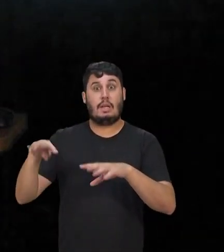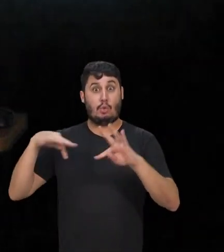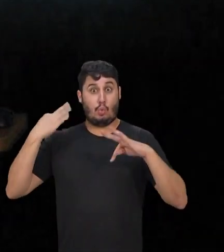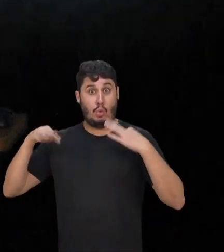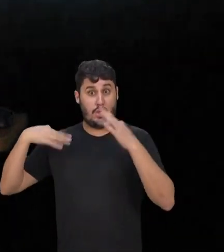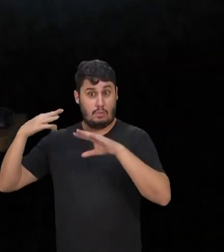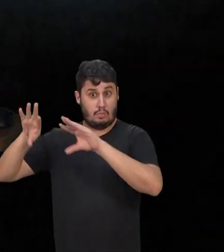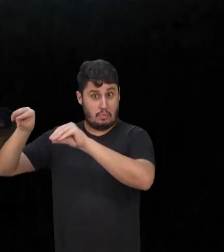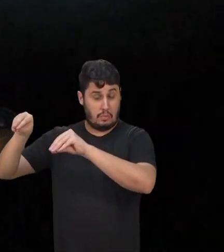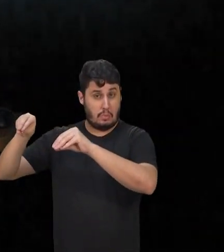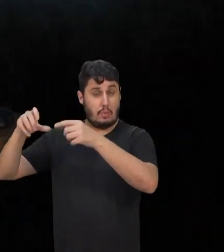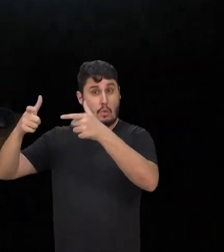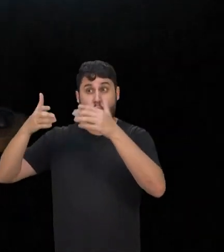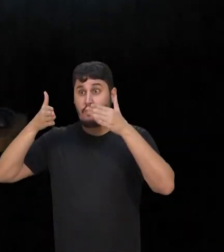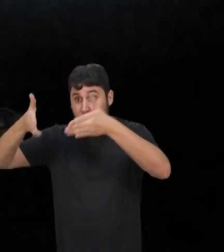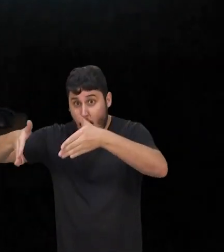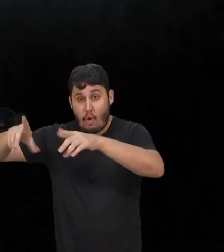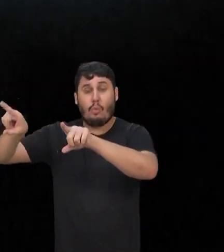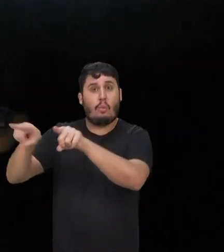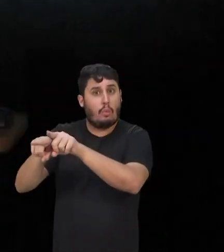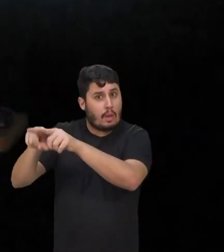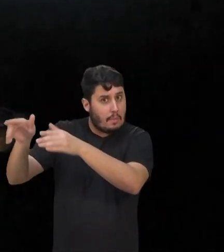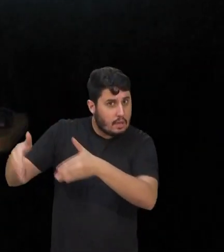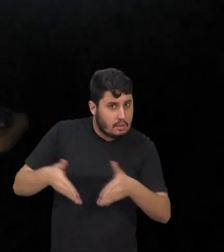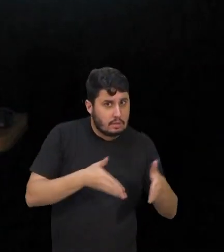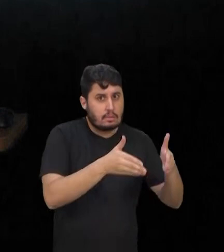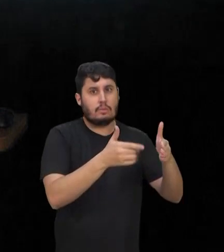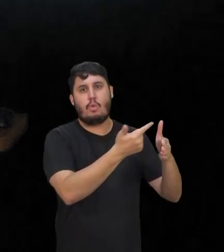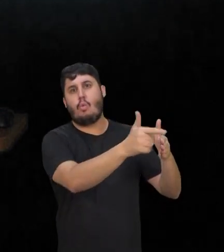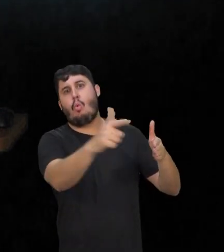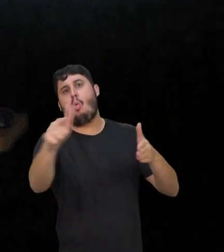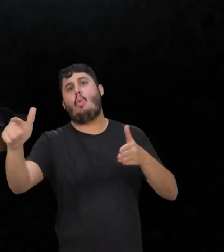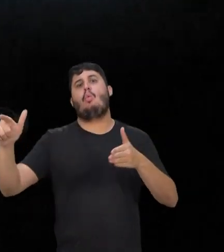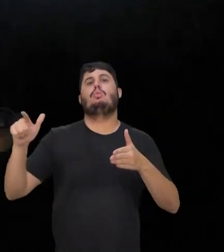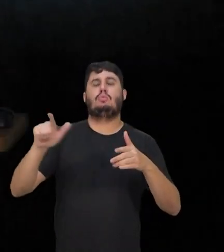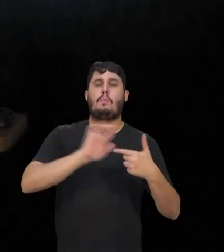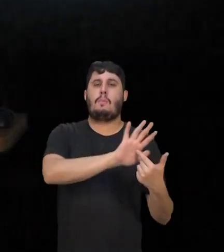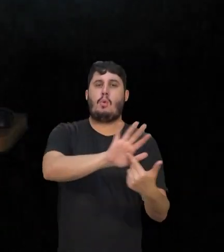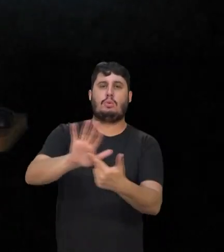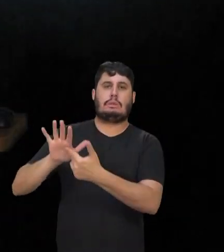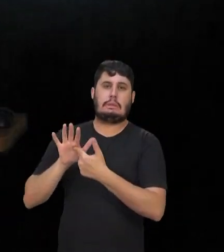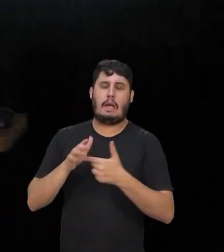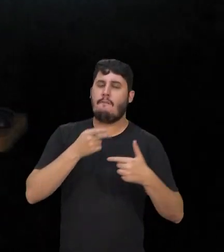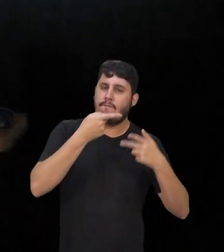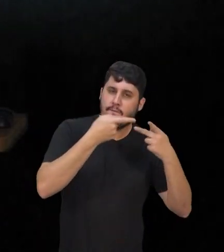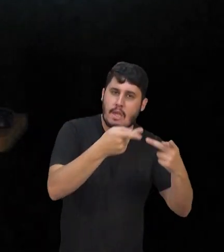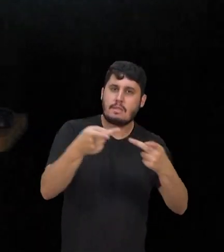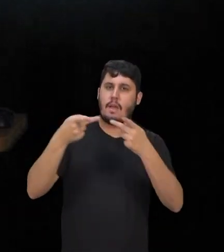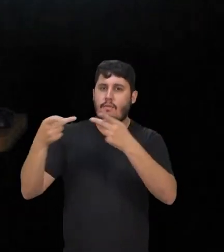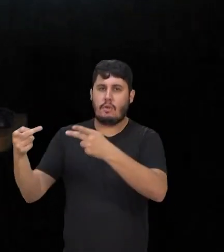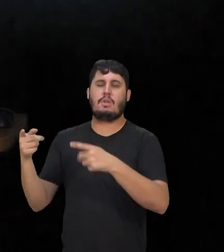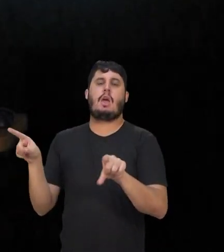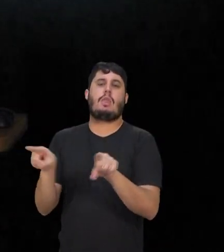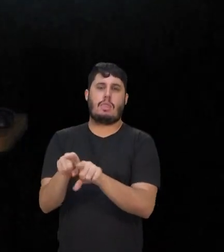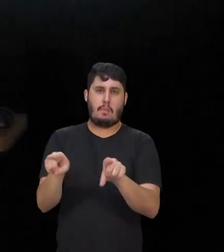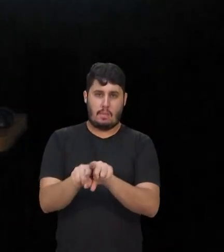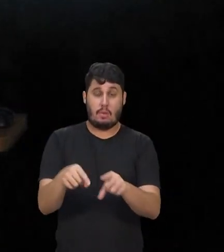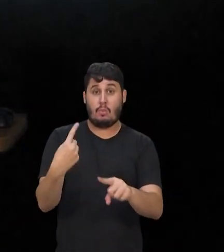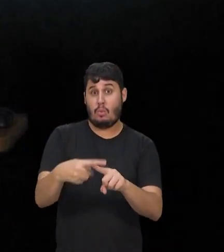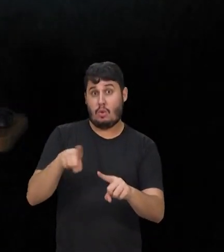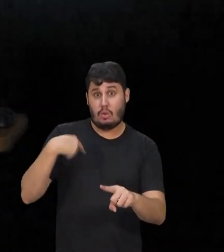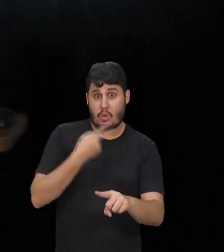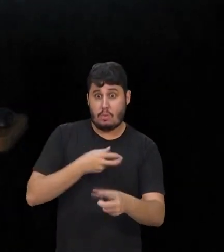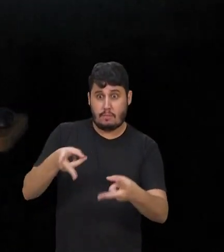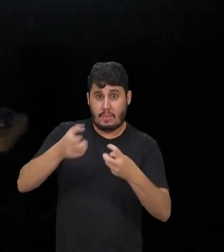aí desmatupizar o turismo seria tirar de Machu Picchu o foco do turismo, porque a gente viu aí que é um problema o número excessivo